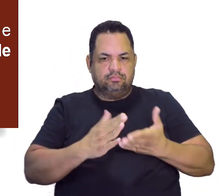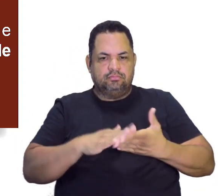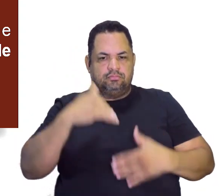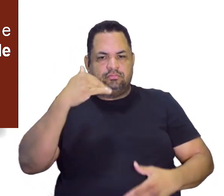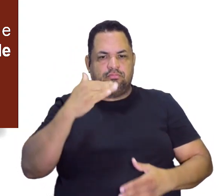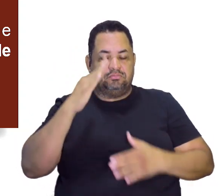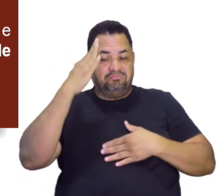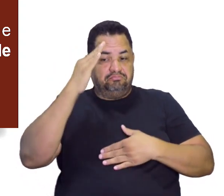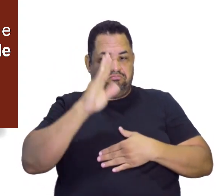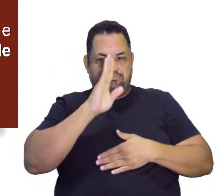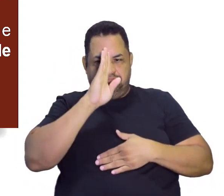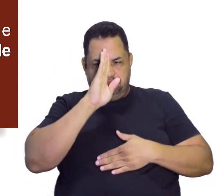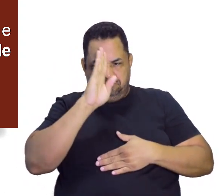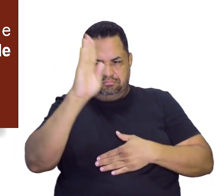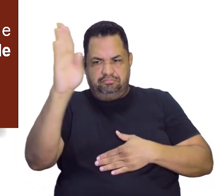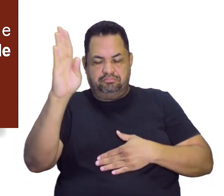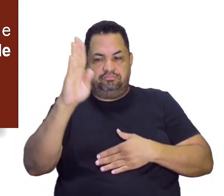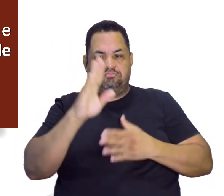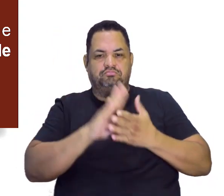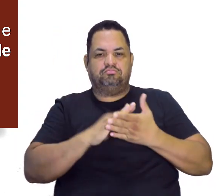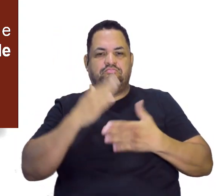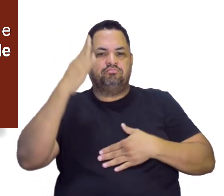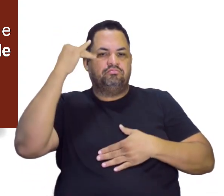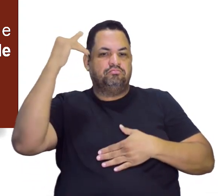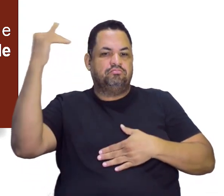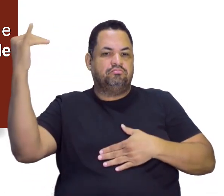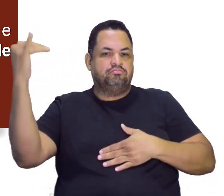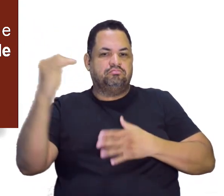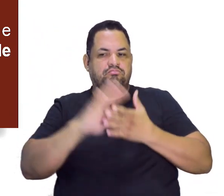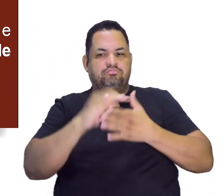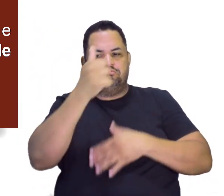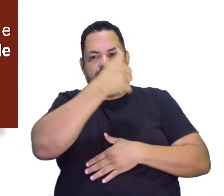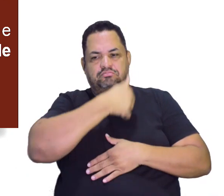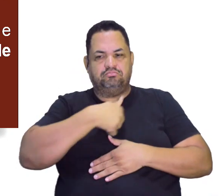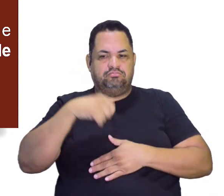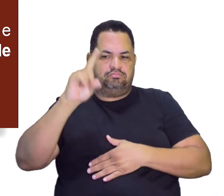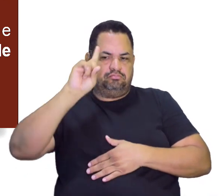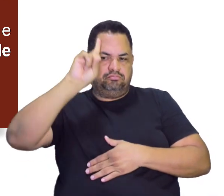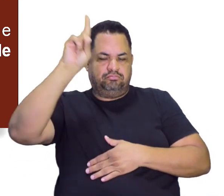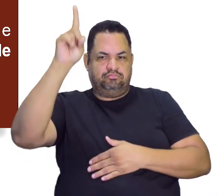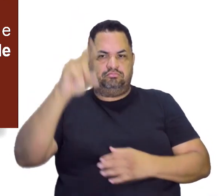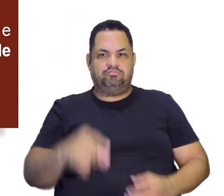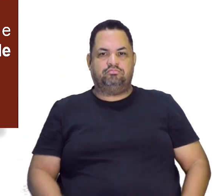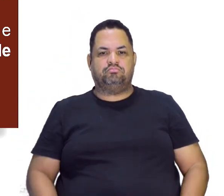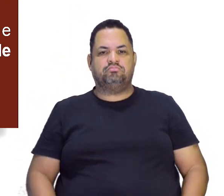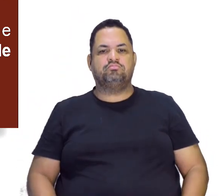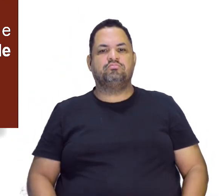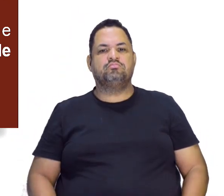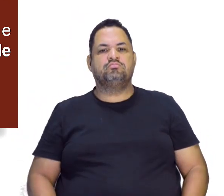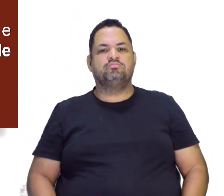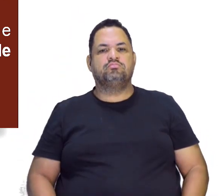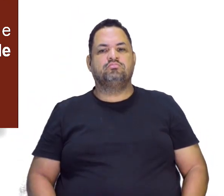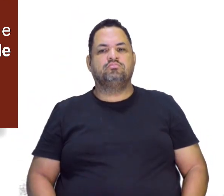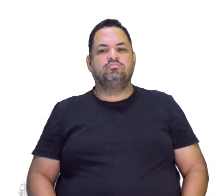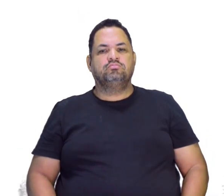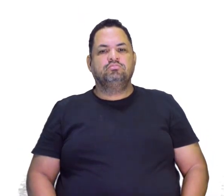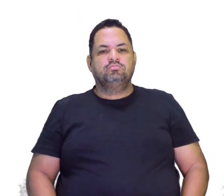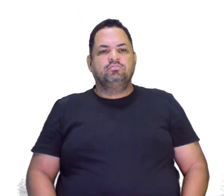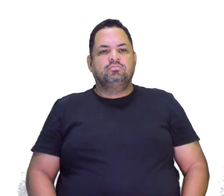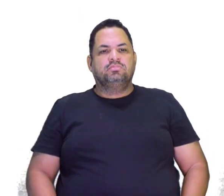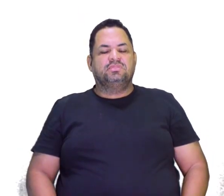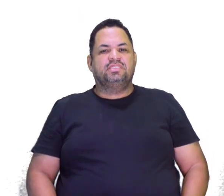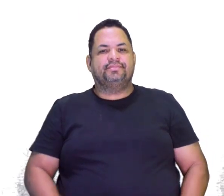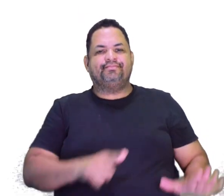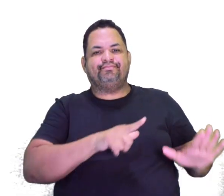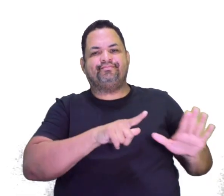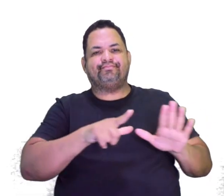mais destacados mais as maiores e melhores ideias Então vamos seguindo Aí